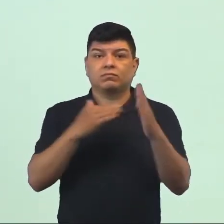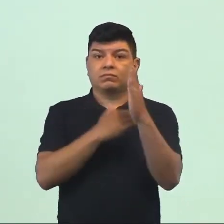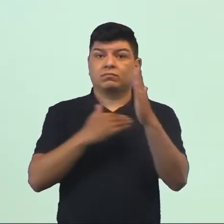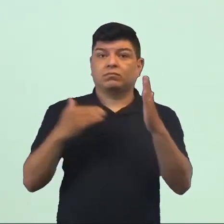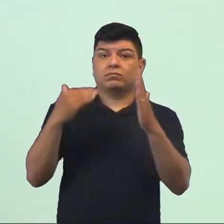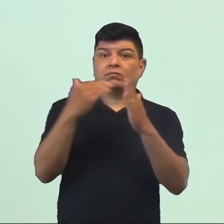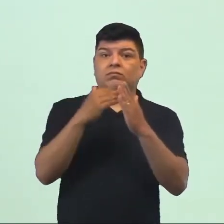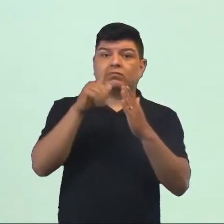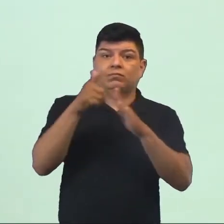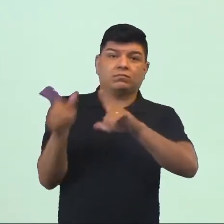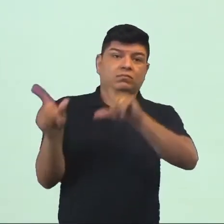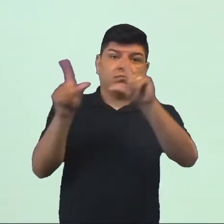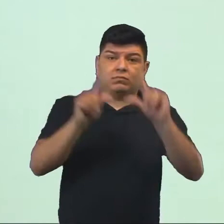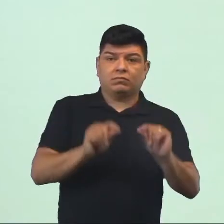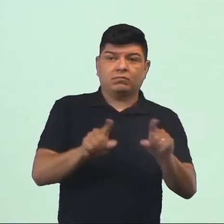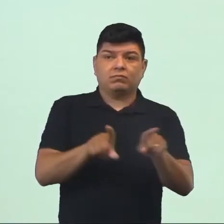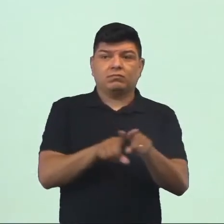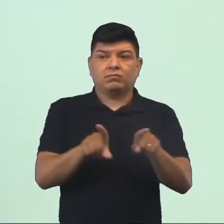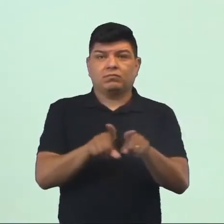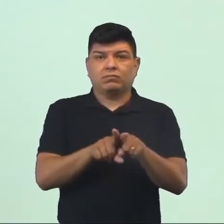e recua, né?